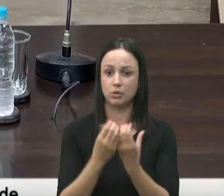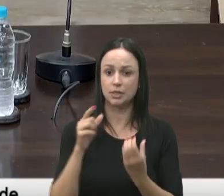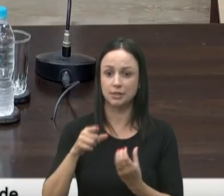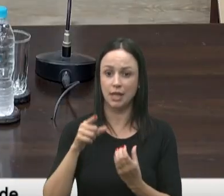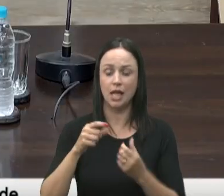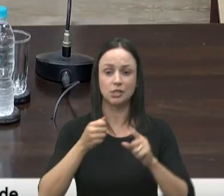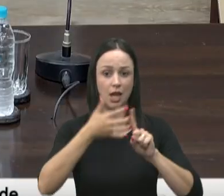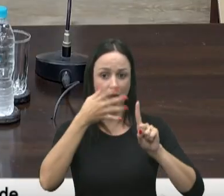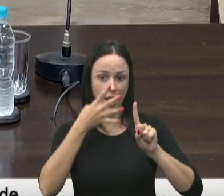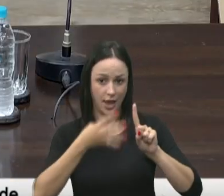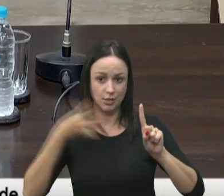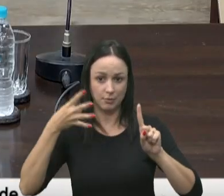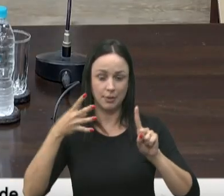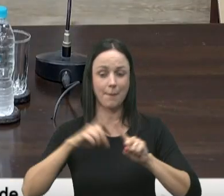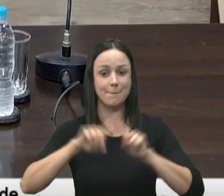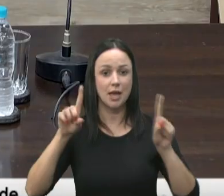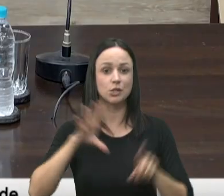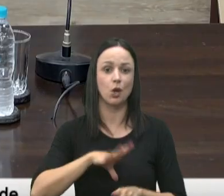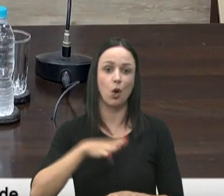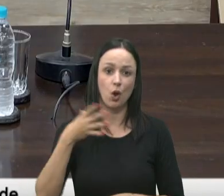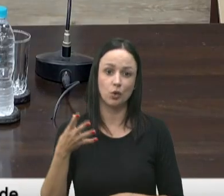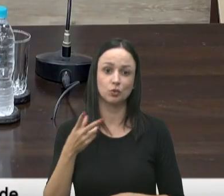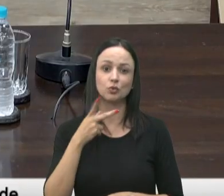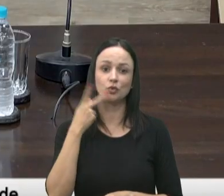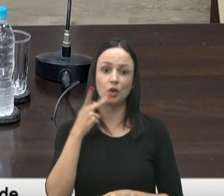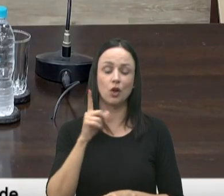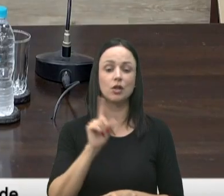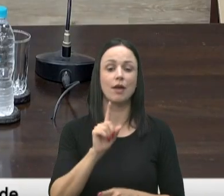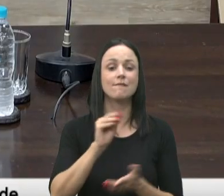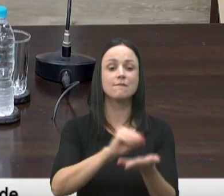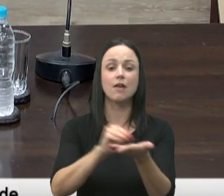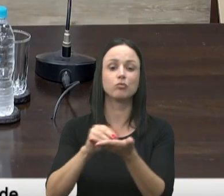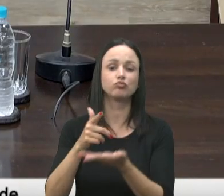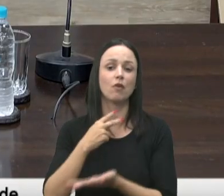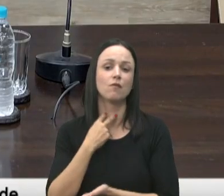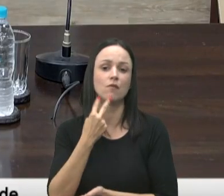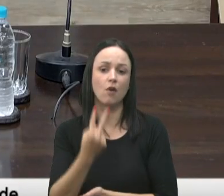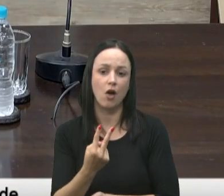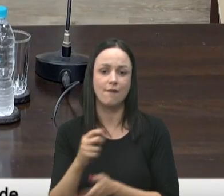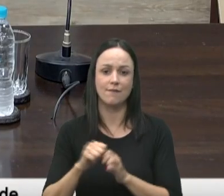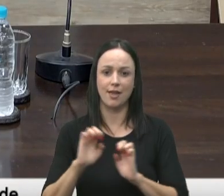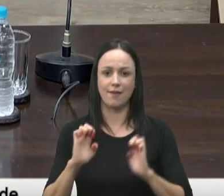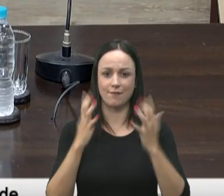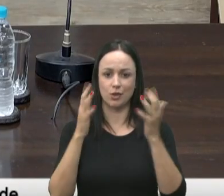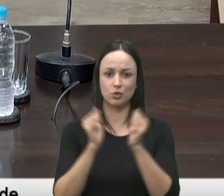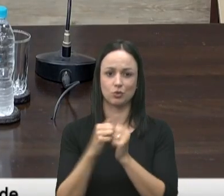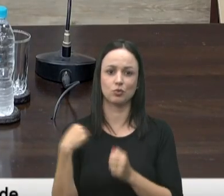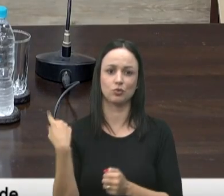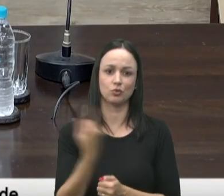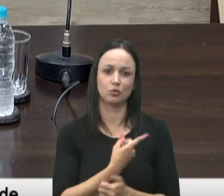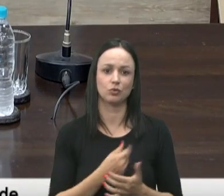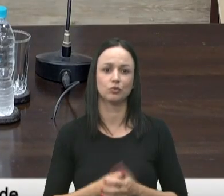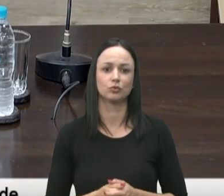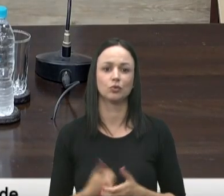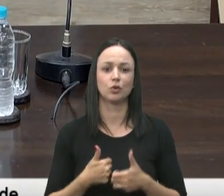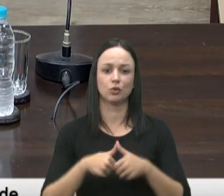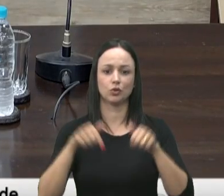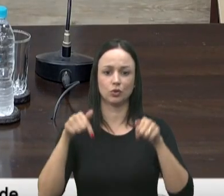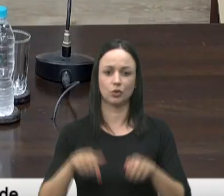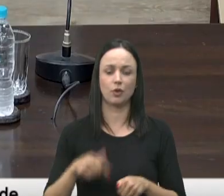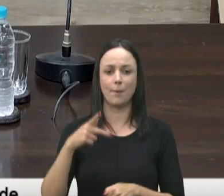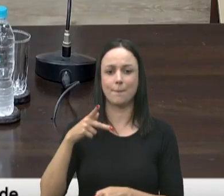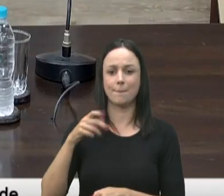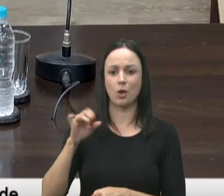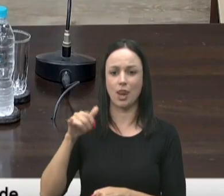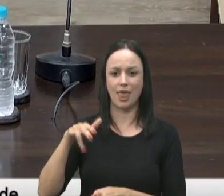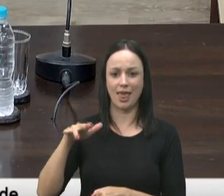a coragem de falar por quem não tem voz e realizar esse evento junto com a gente. Eu estou aqui com a Poliana